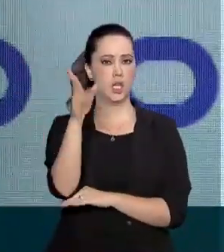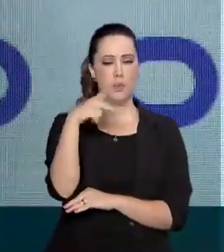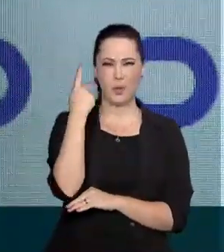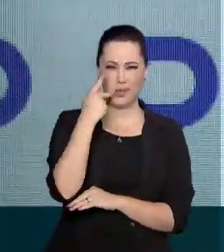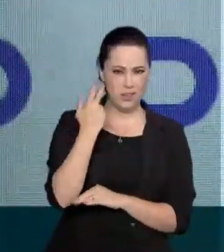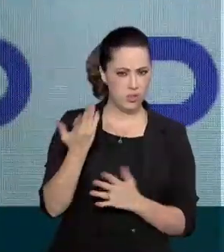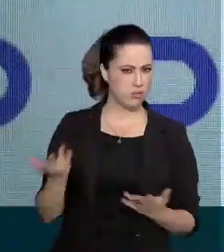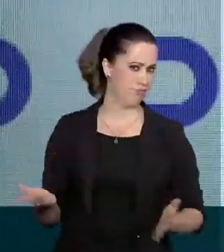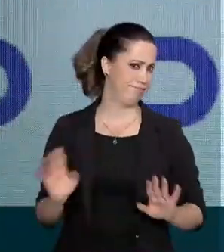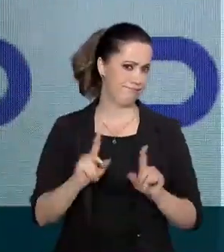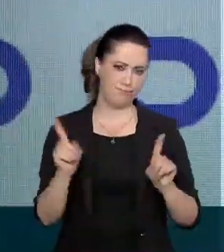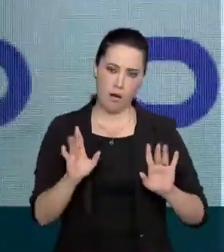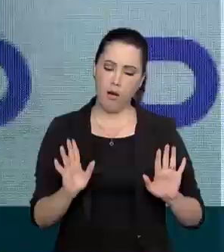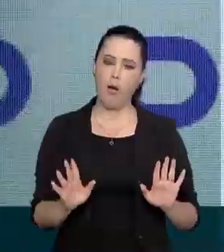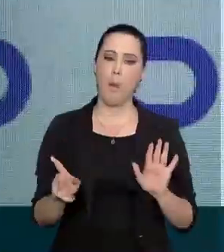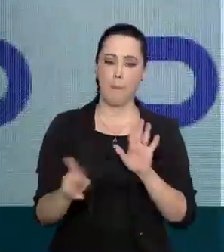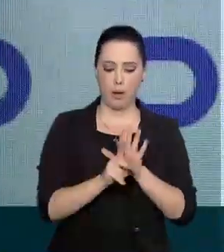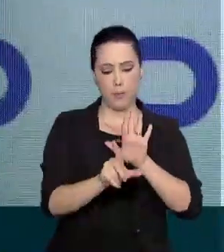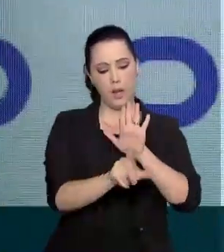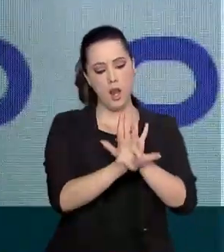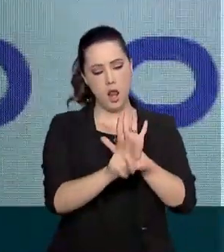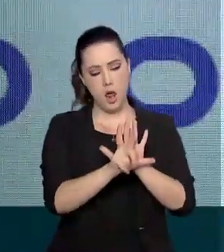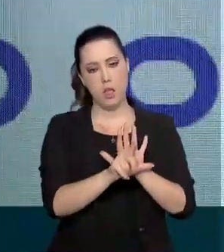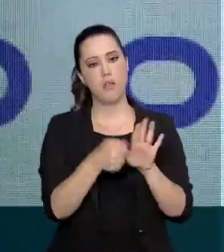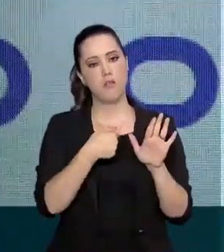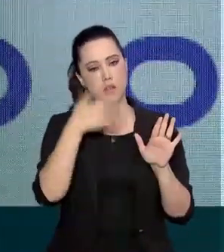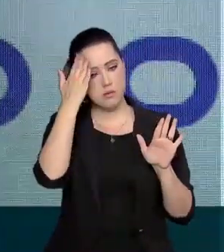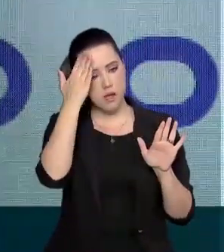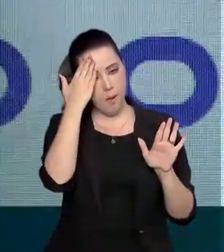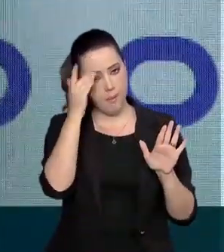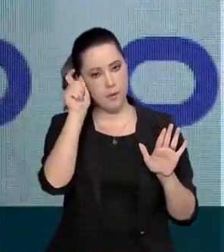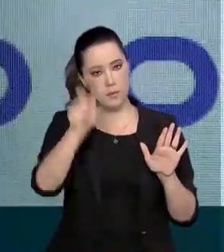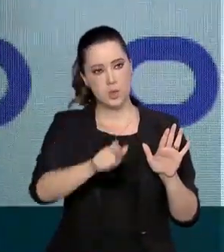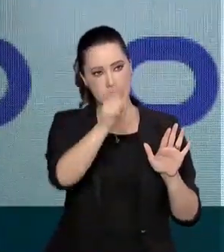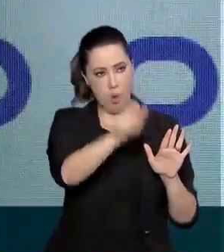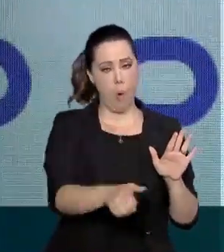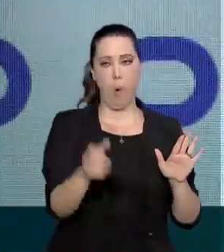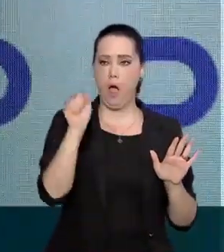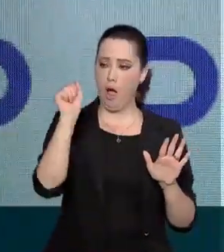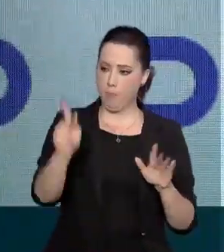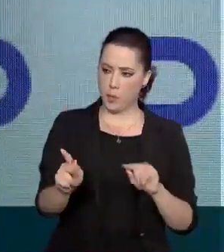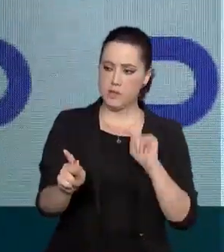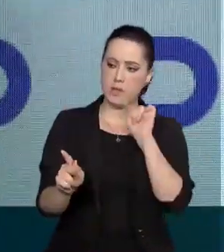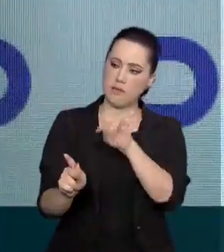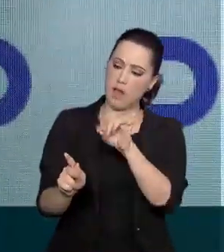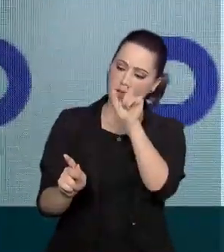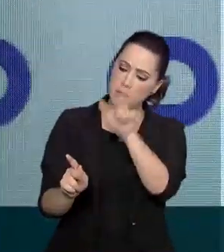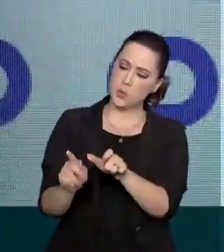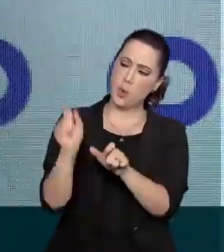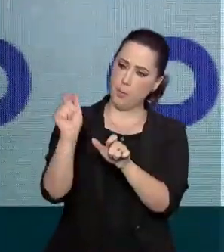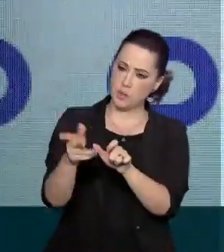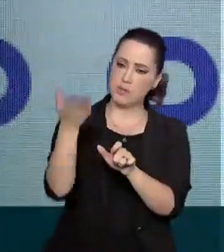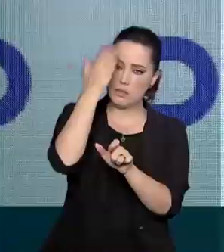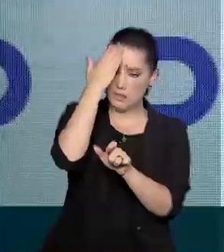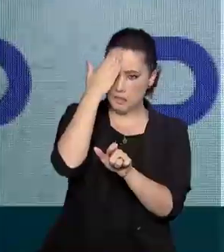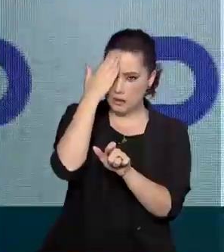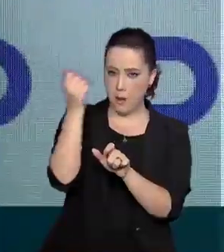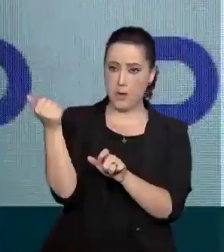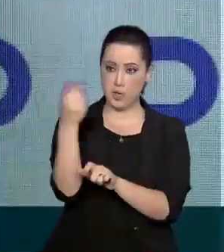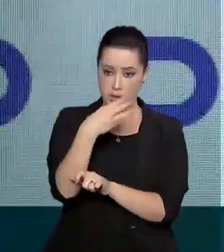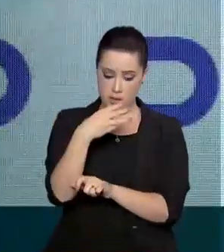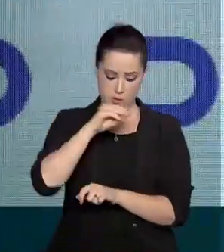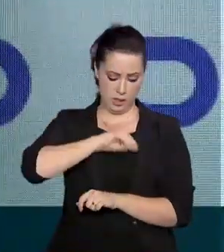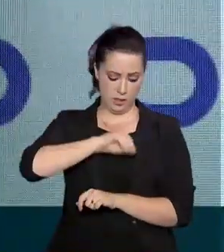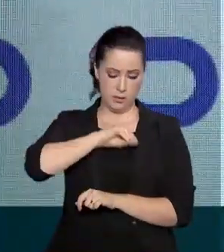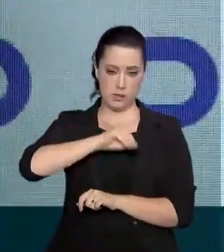botar ali na lei. Haverá previsibilidade por parte do aposentado. Acertamos a questão do adiantamento